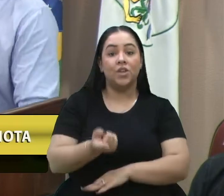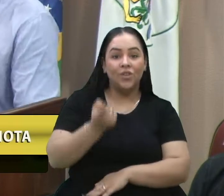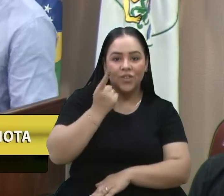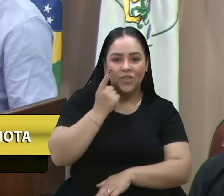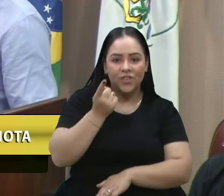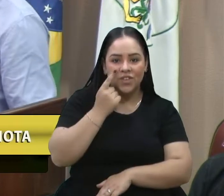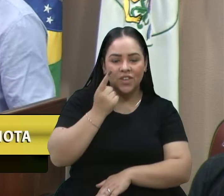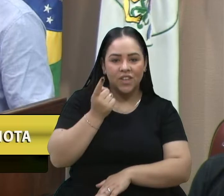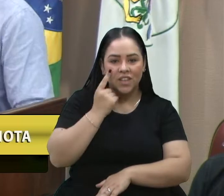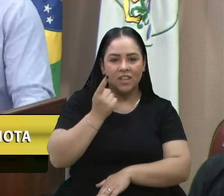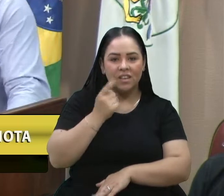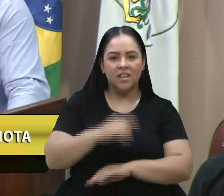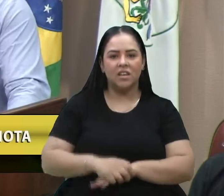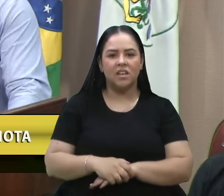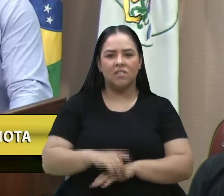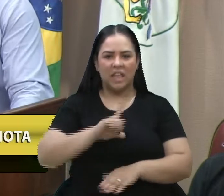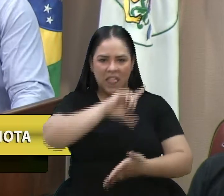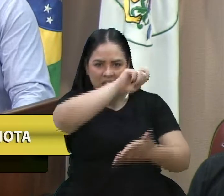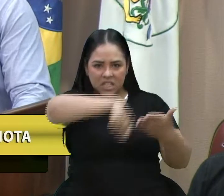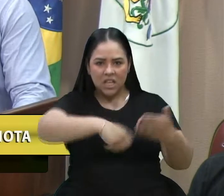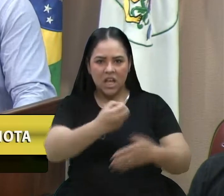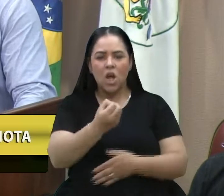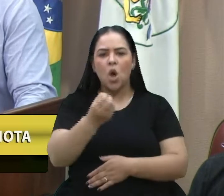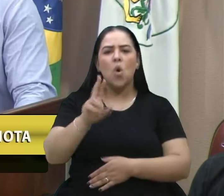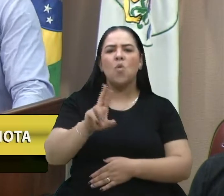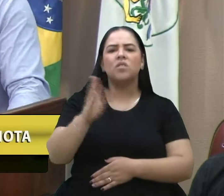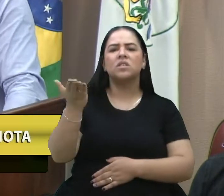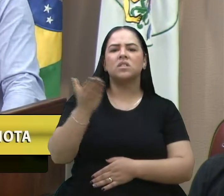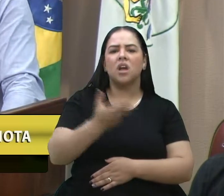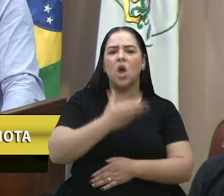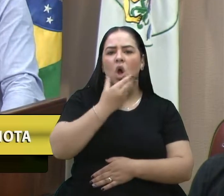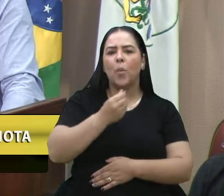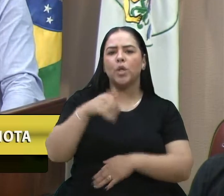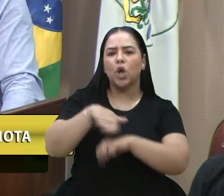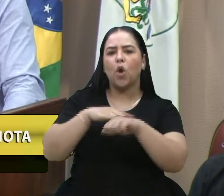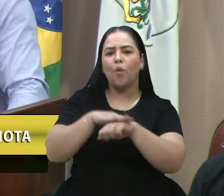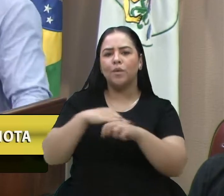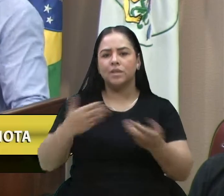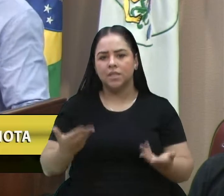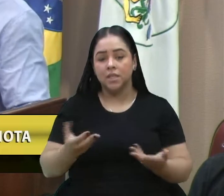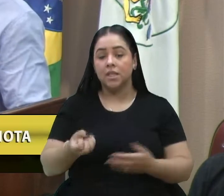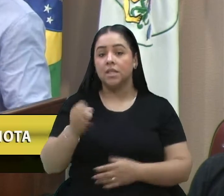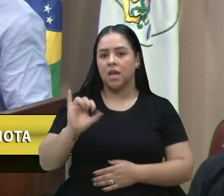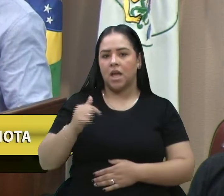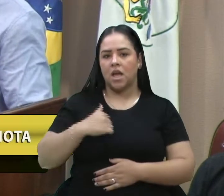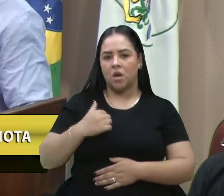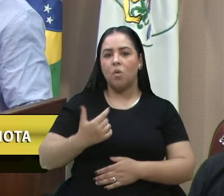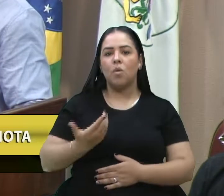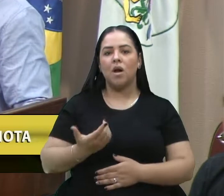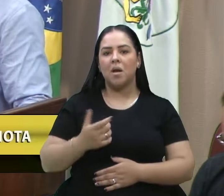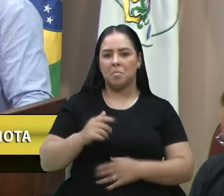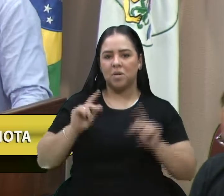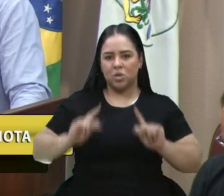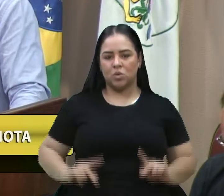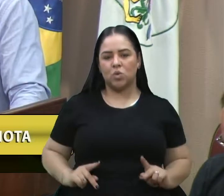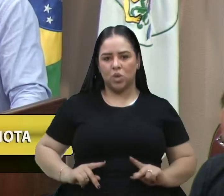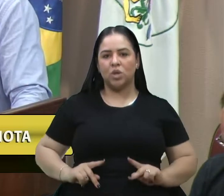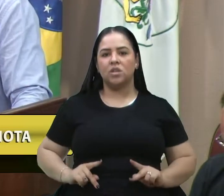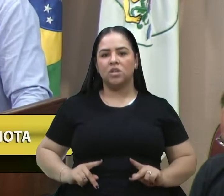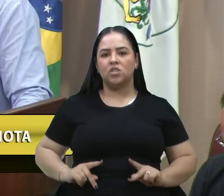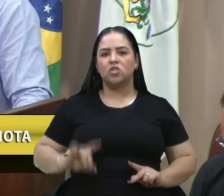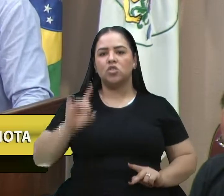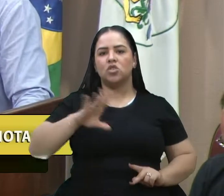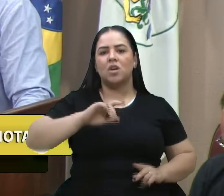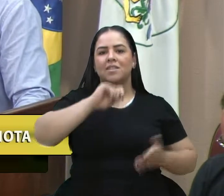o senhor vai dar um canetaço, ou o senhor é homem do diálogo? Se eu fosse o cara do canetaço, eu não iria na